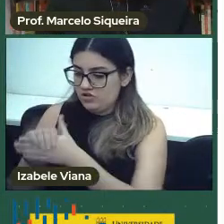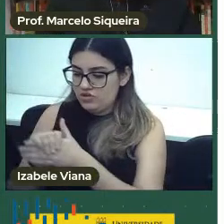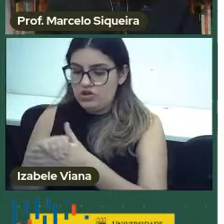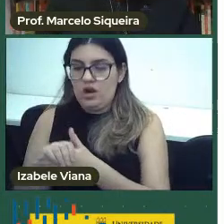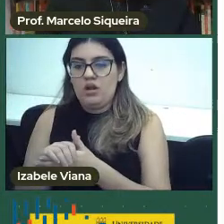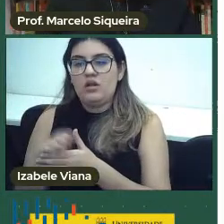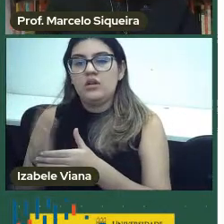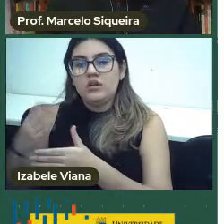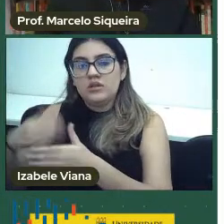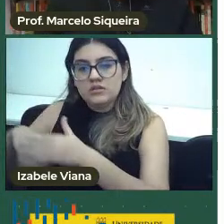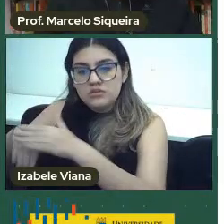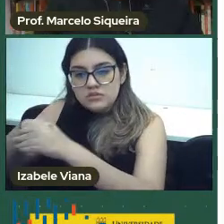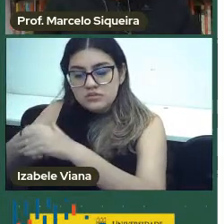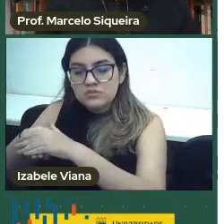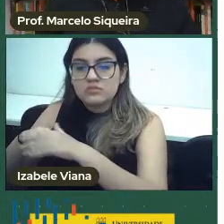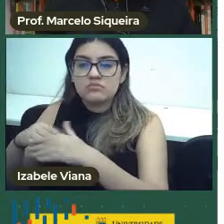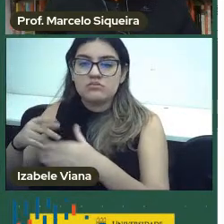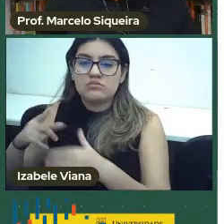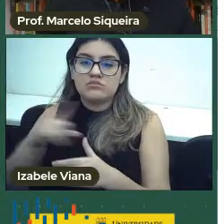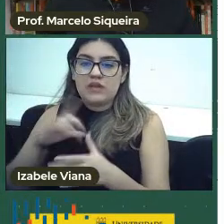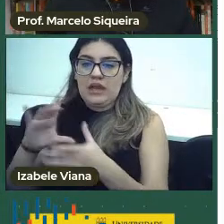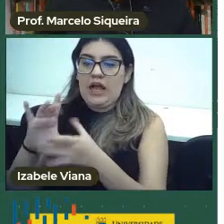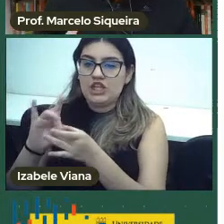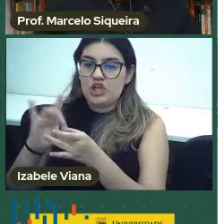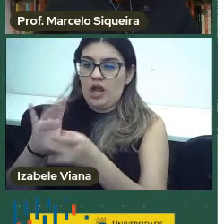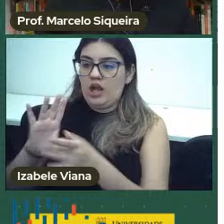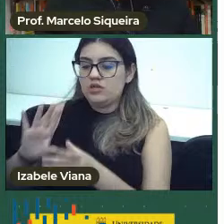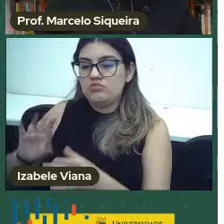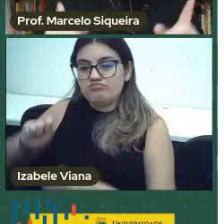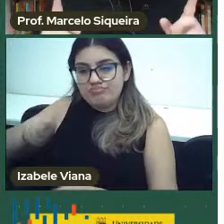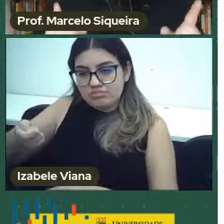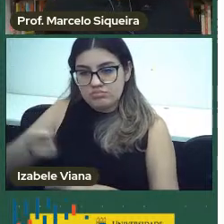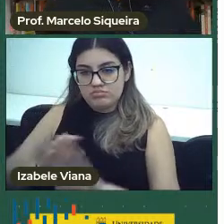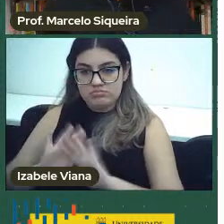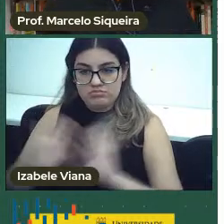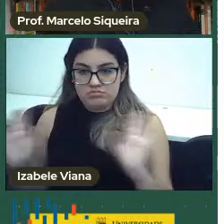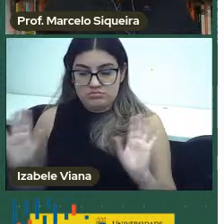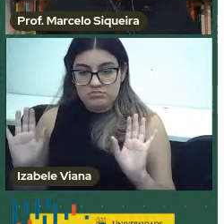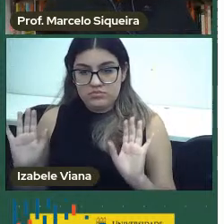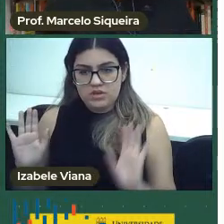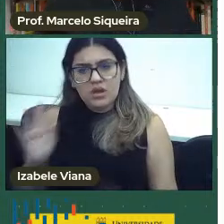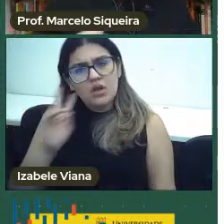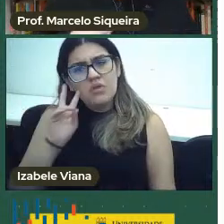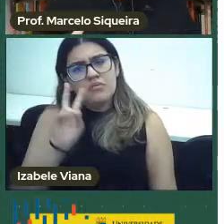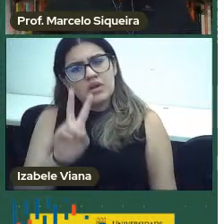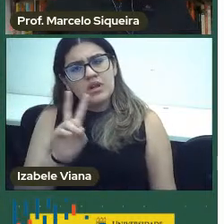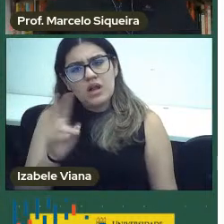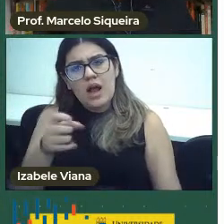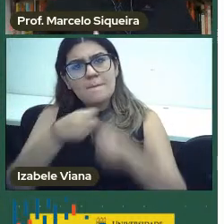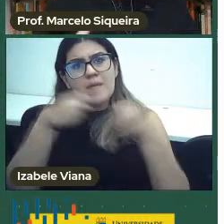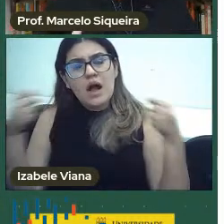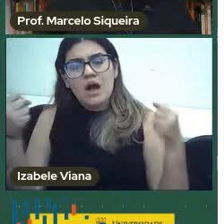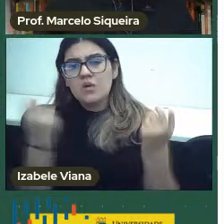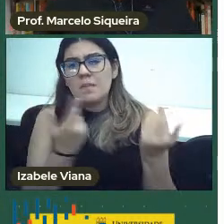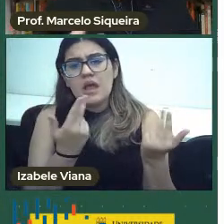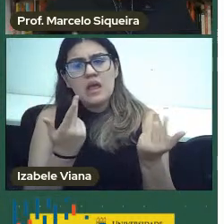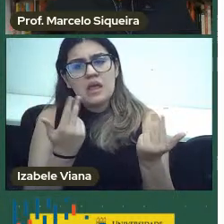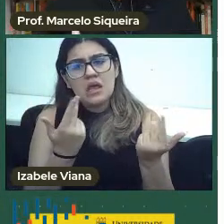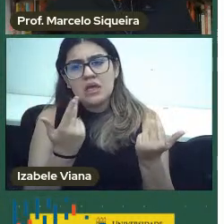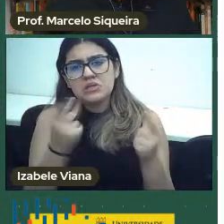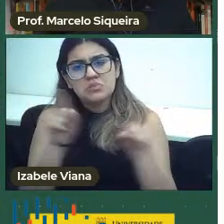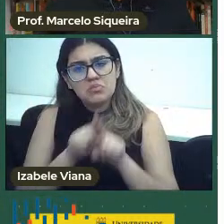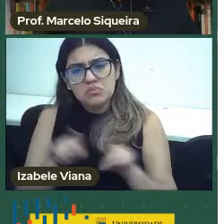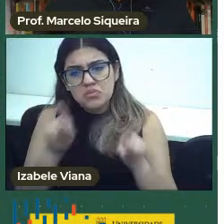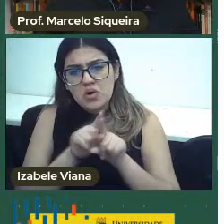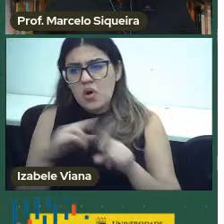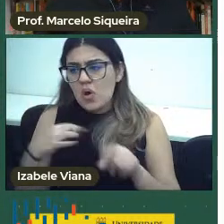cadeado. Se a gente olhar bem, o meu armário continua o mesmo. As minhas roupas, os meus utensílios